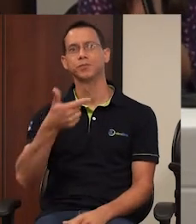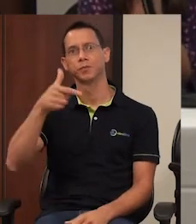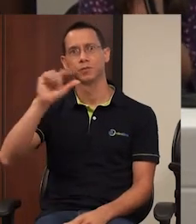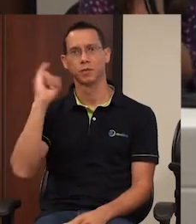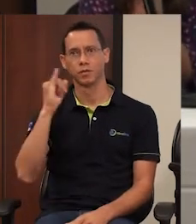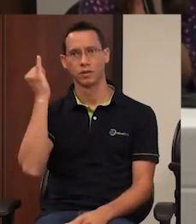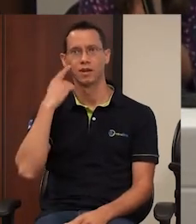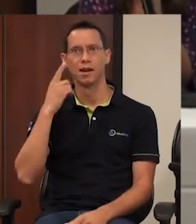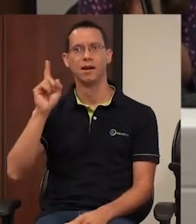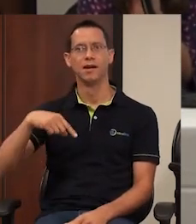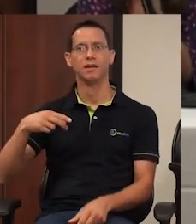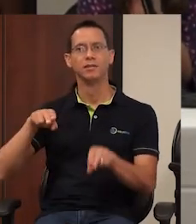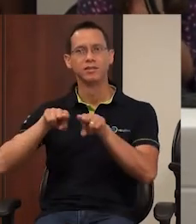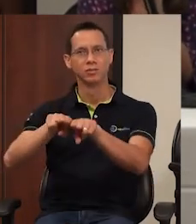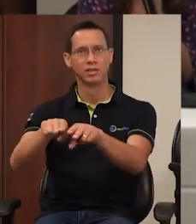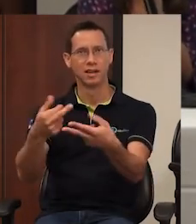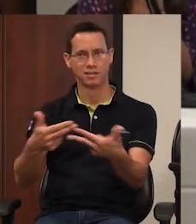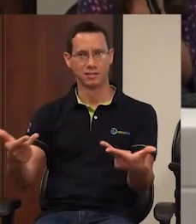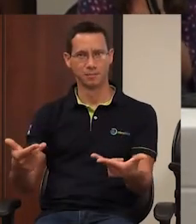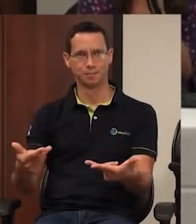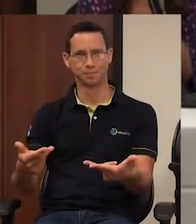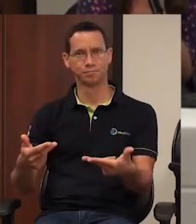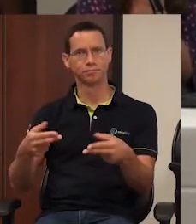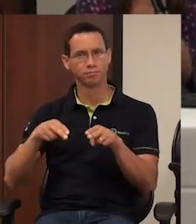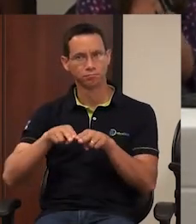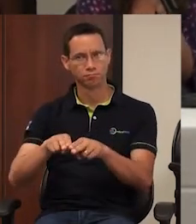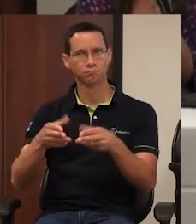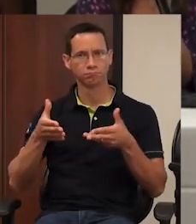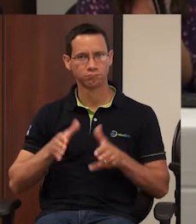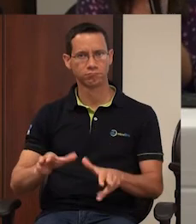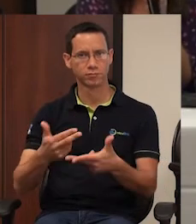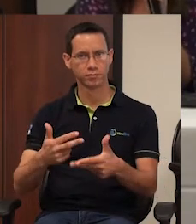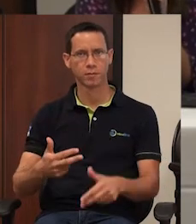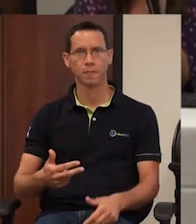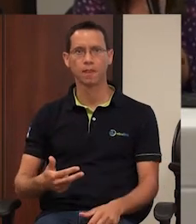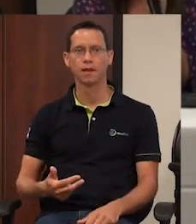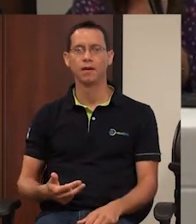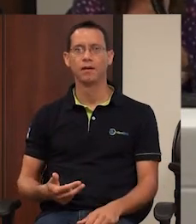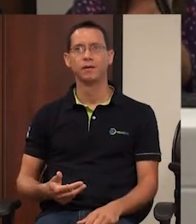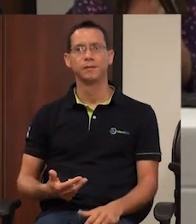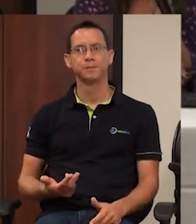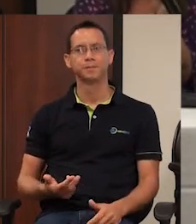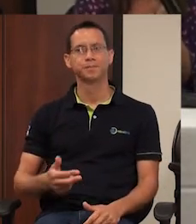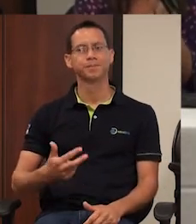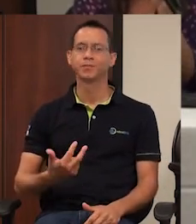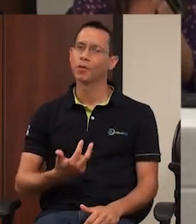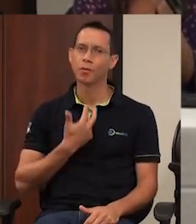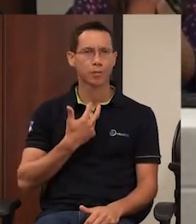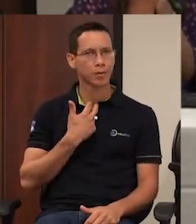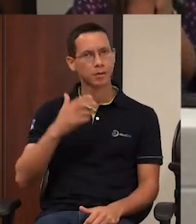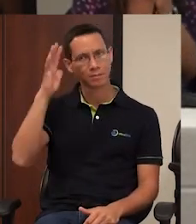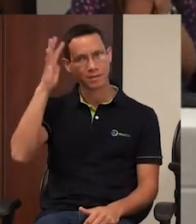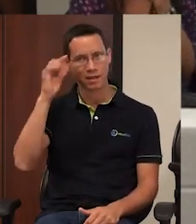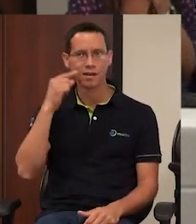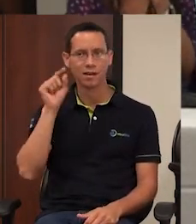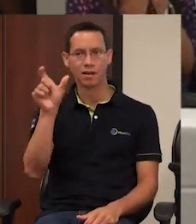da sexualidade, né? A reprodução, fertilidade. Não pode mais pensar em tirar a fertilidade de uma